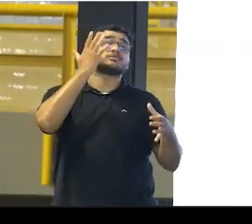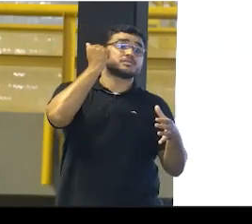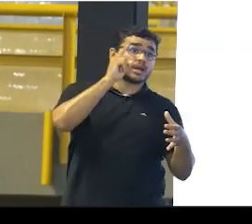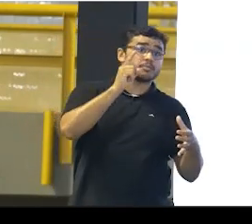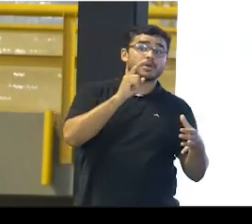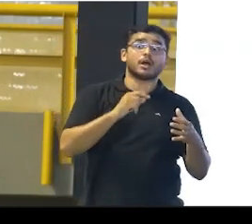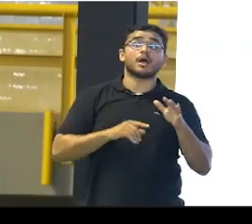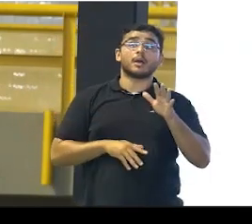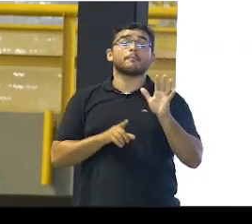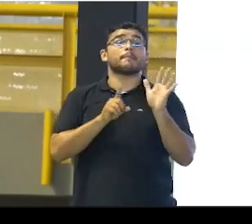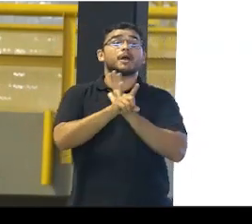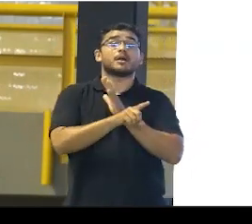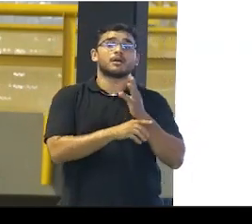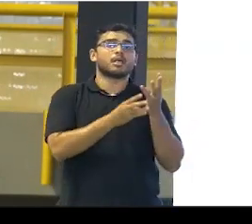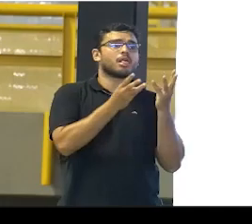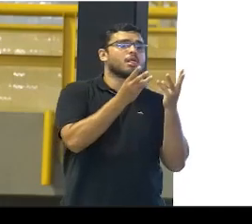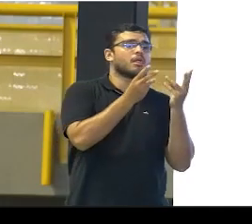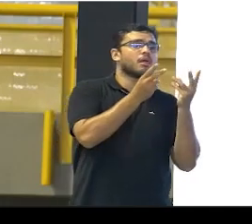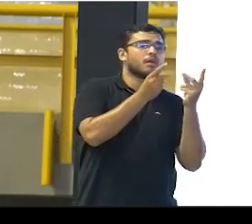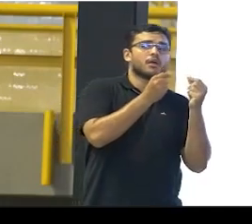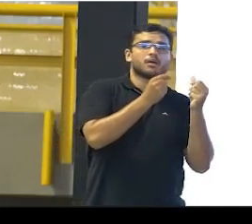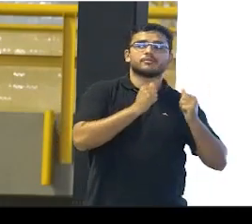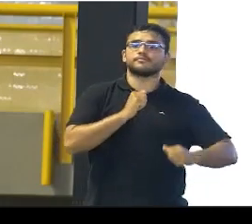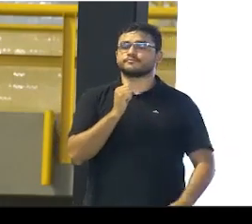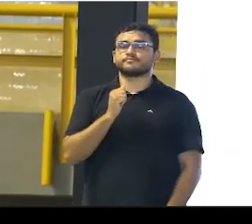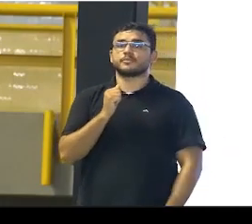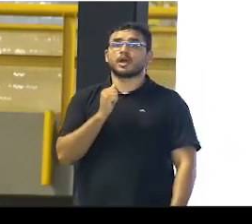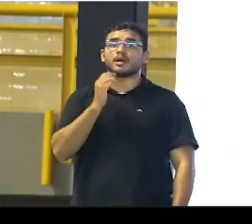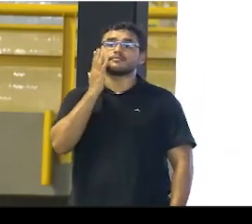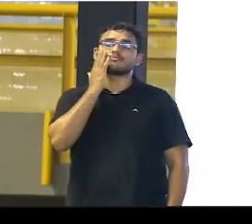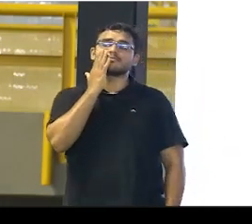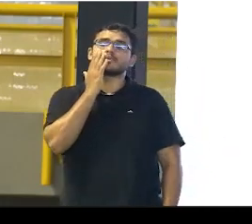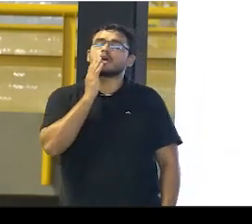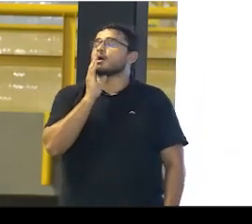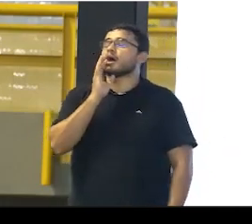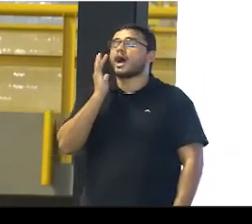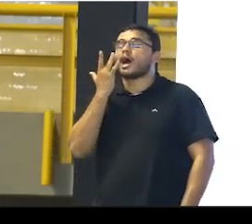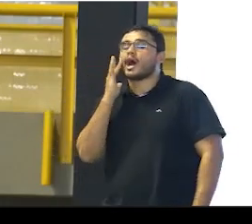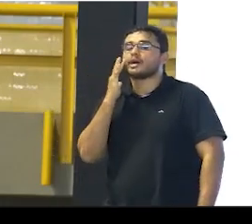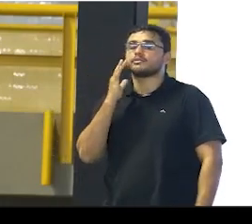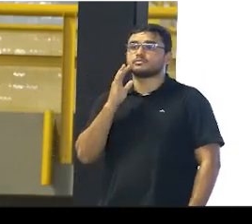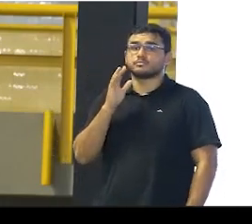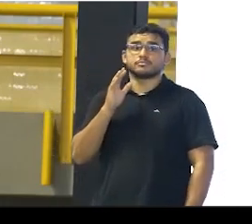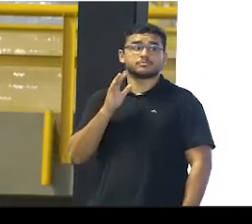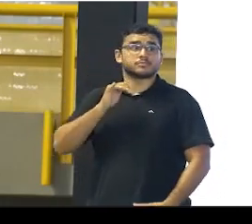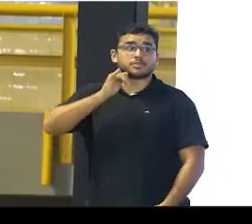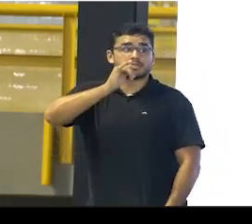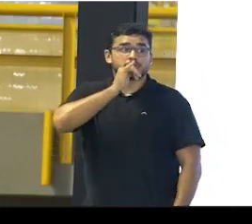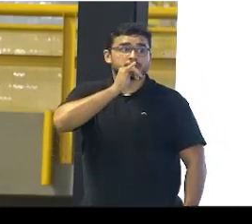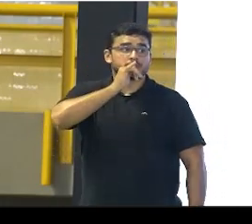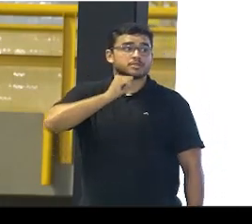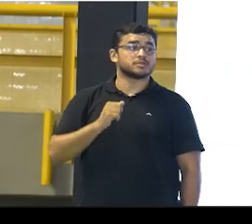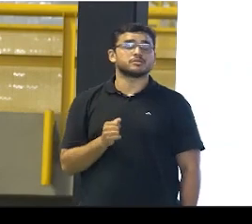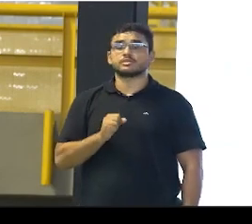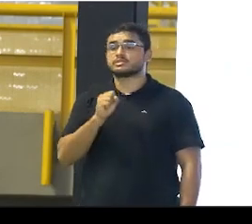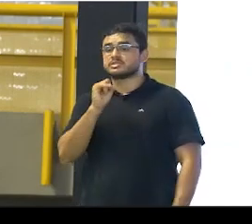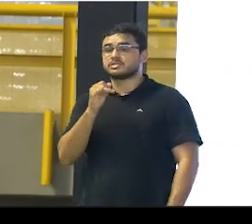100, justamente. 1 metro tem 100 centímetros. Ou seja, eu posso dizer que 8